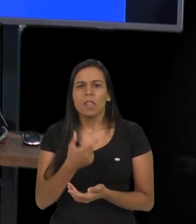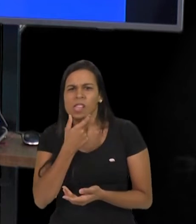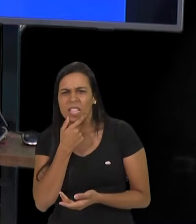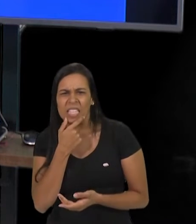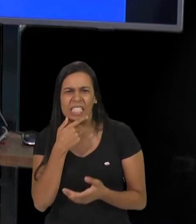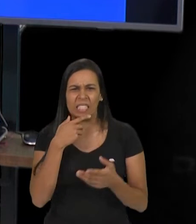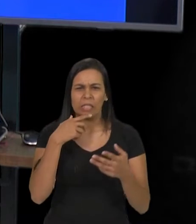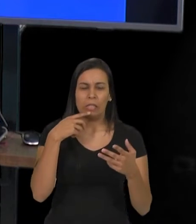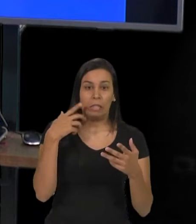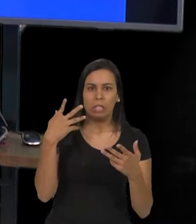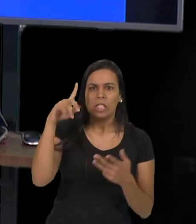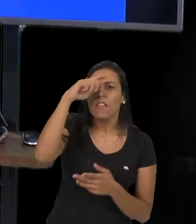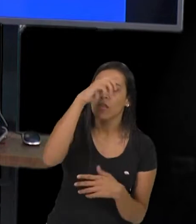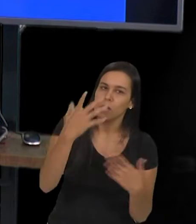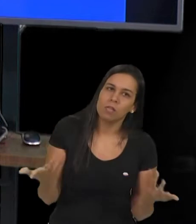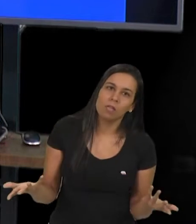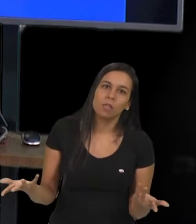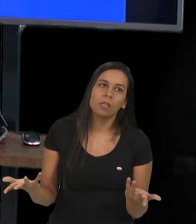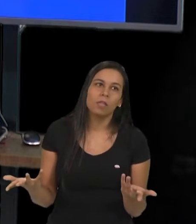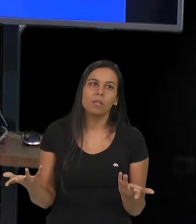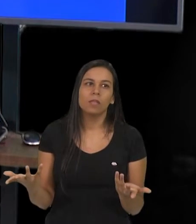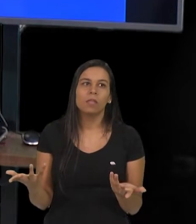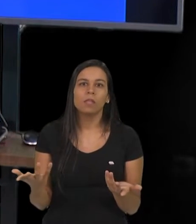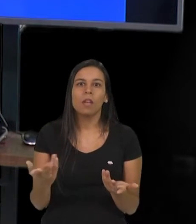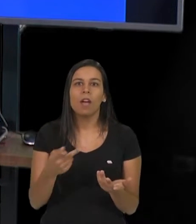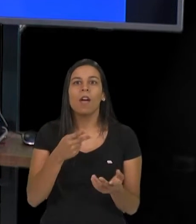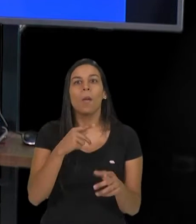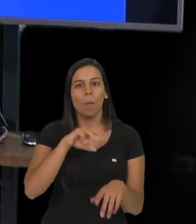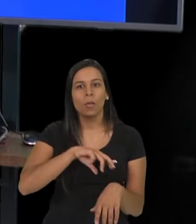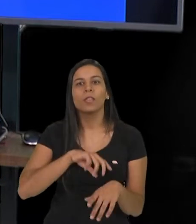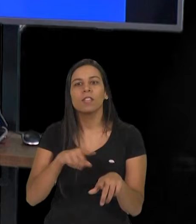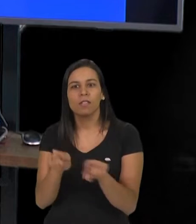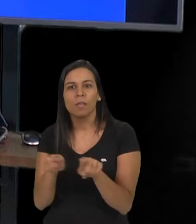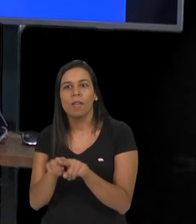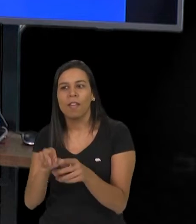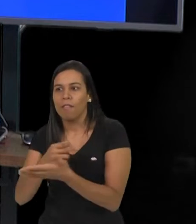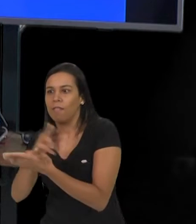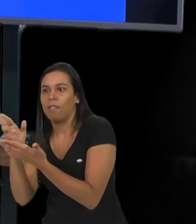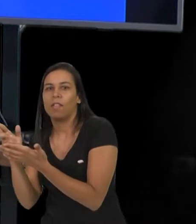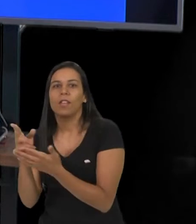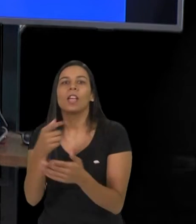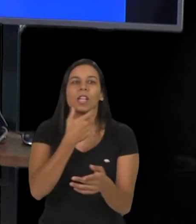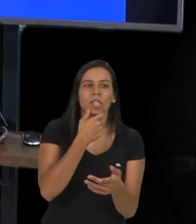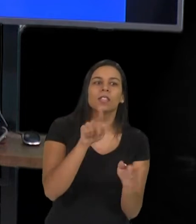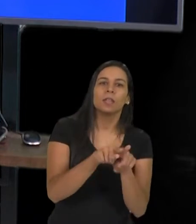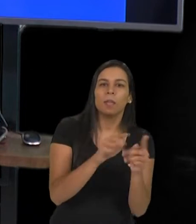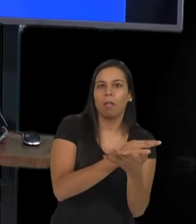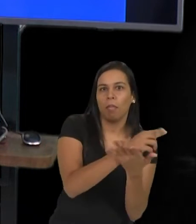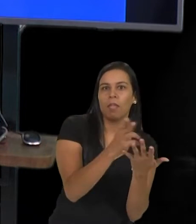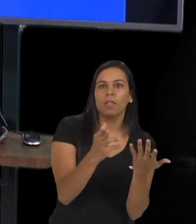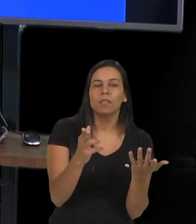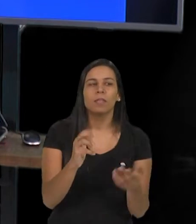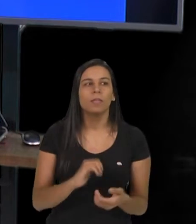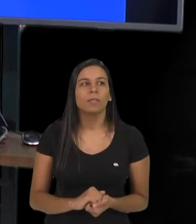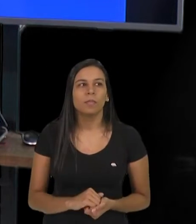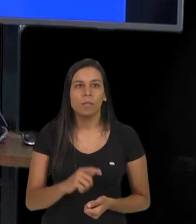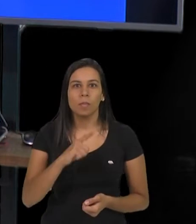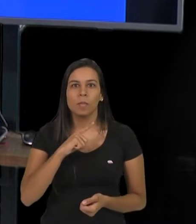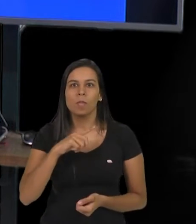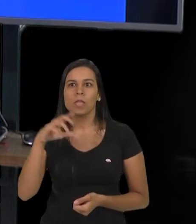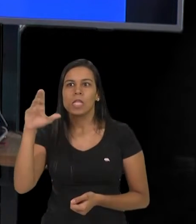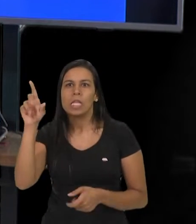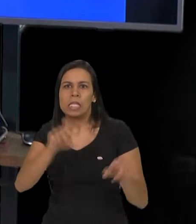complicado, professor. Uma palavra quer dizer várias coisas, português também, né? Só que é a nossa língua, né? Lá fomos no sítio de meu tio e chupamos uma